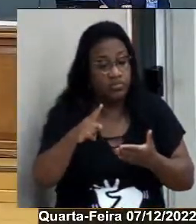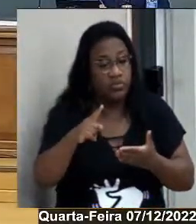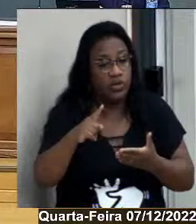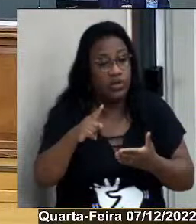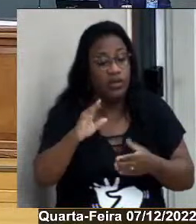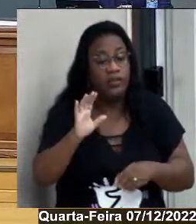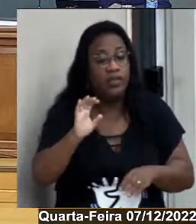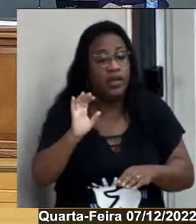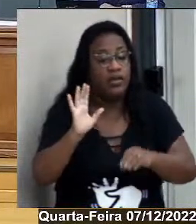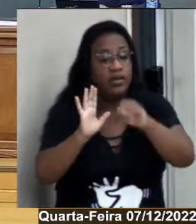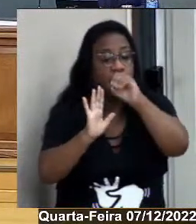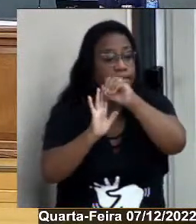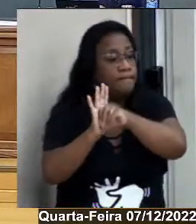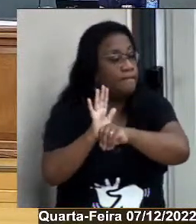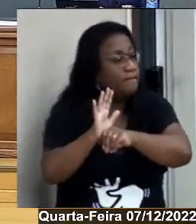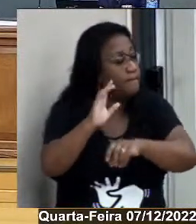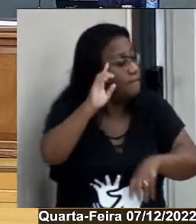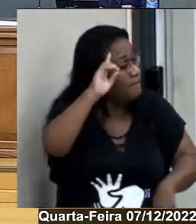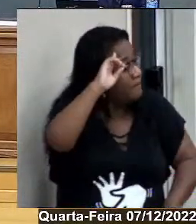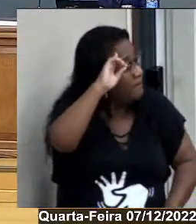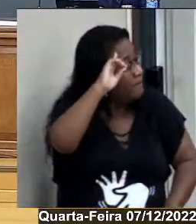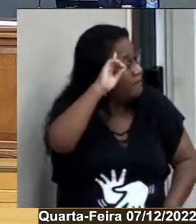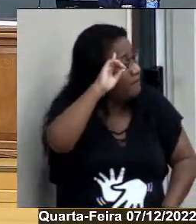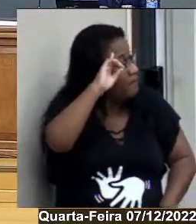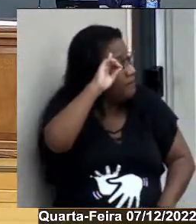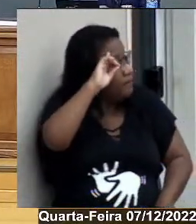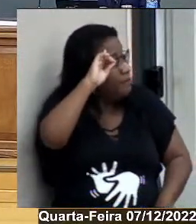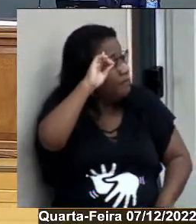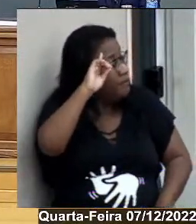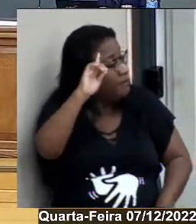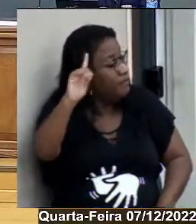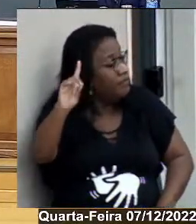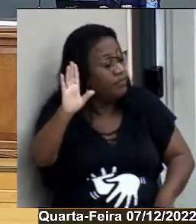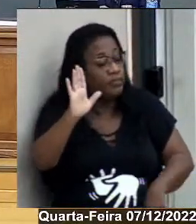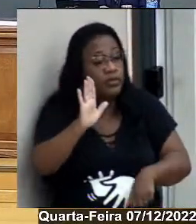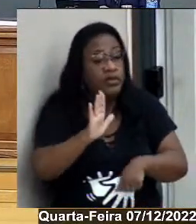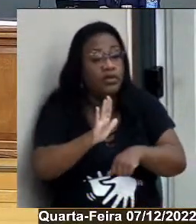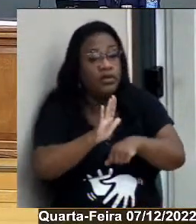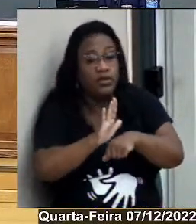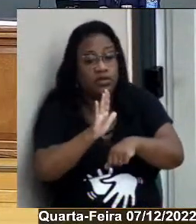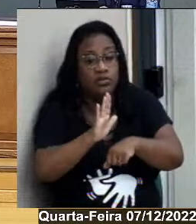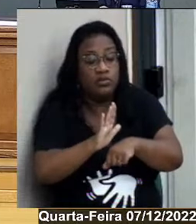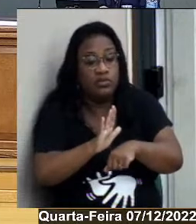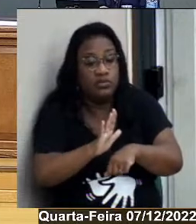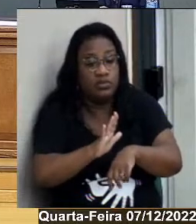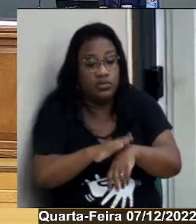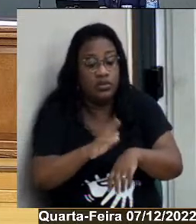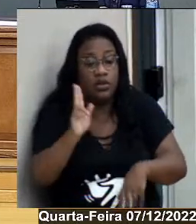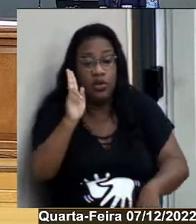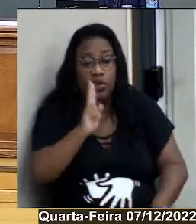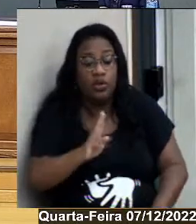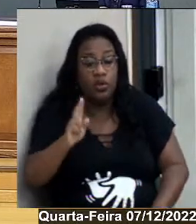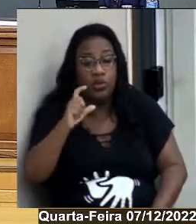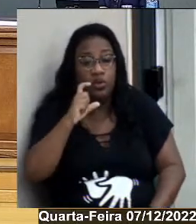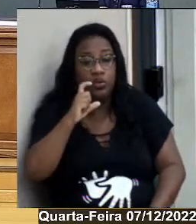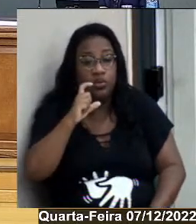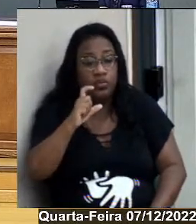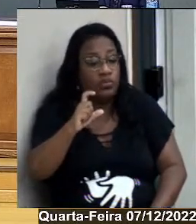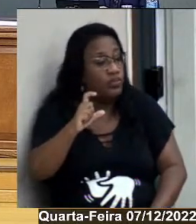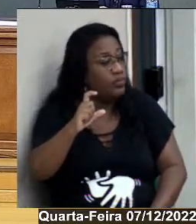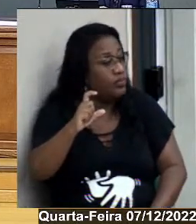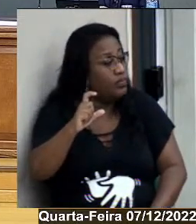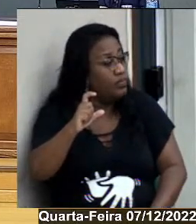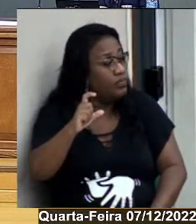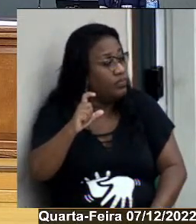passaremos então à ordem do dia. Mas antes mesmo, eu gostaria de chamar aqui, para fazer uso da palavra, o